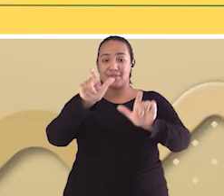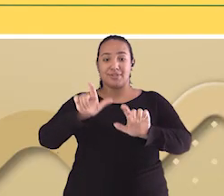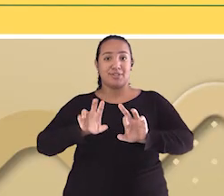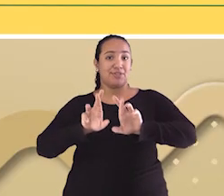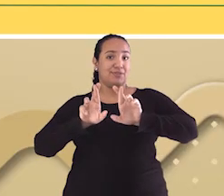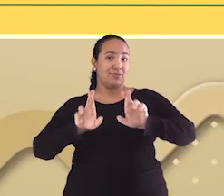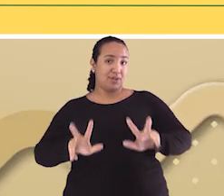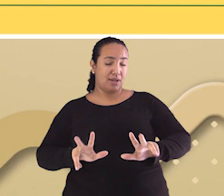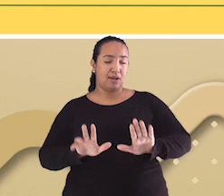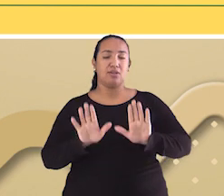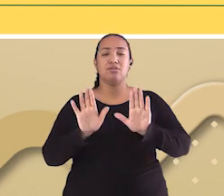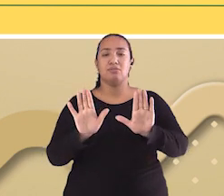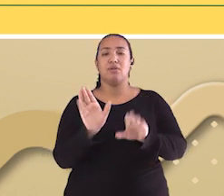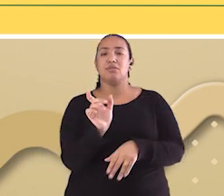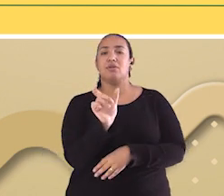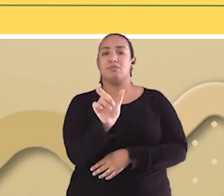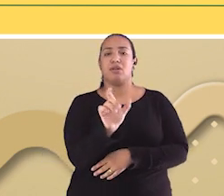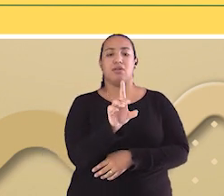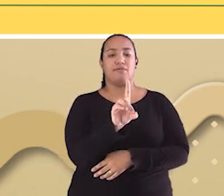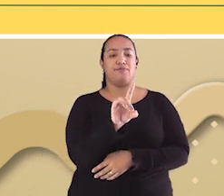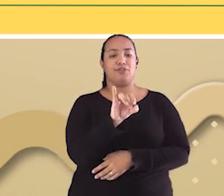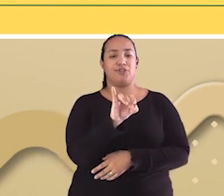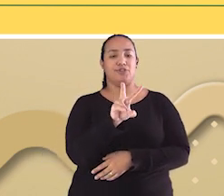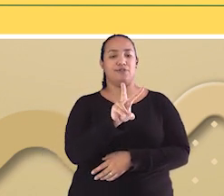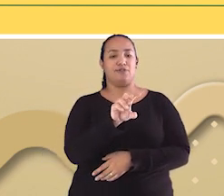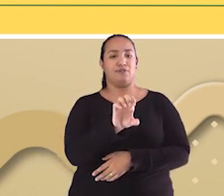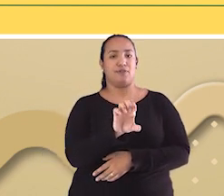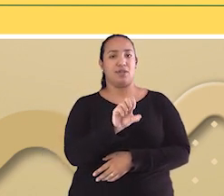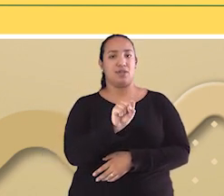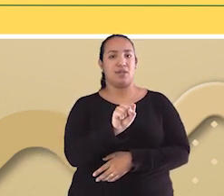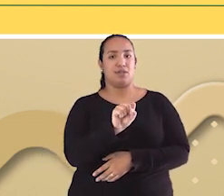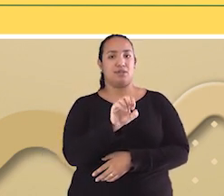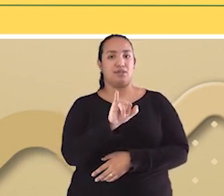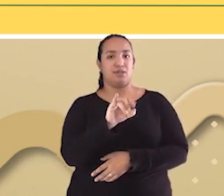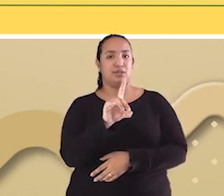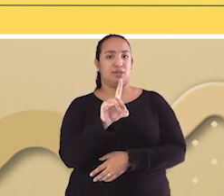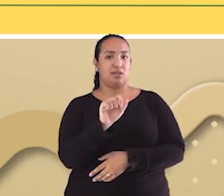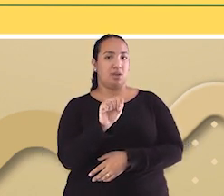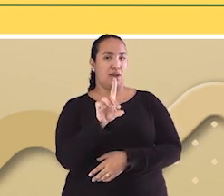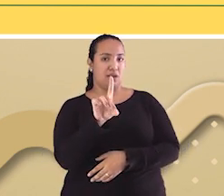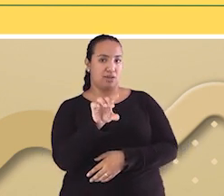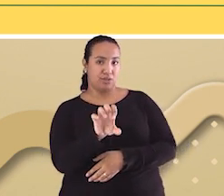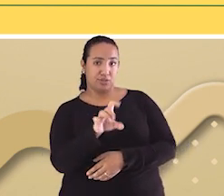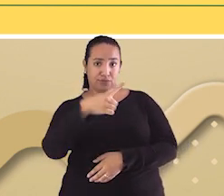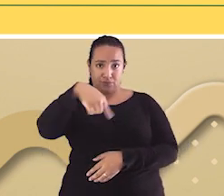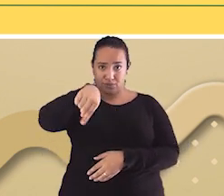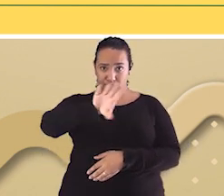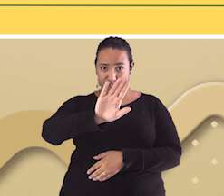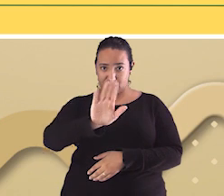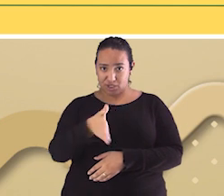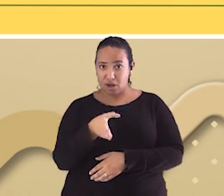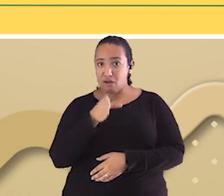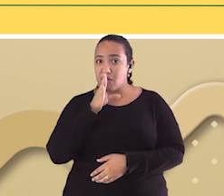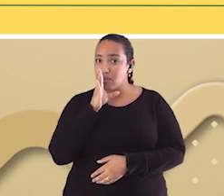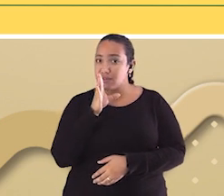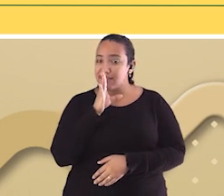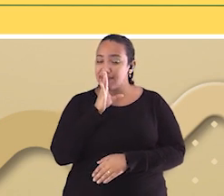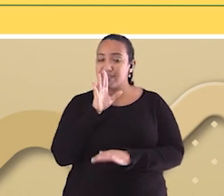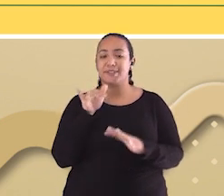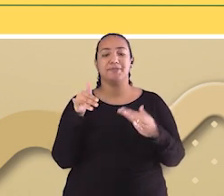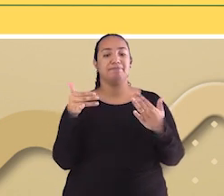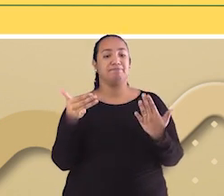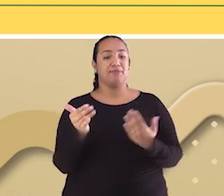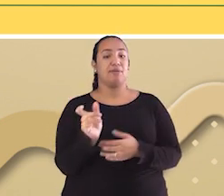essa palavra diversidade? Você já ouviu ela antes? Diversidade significa a